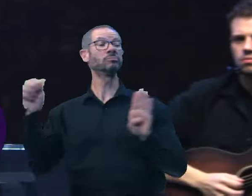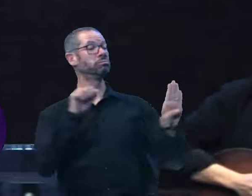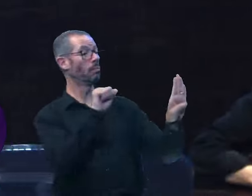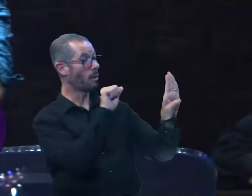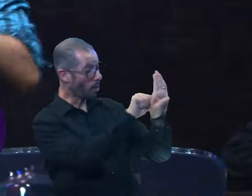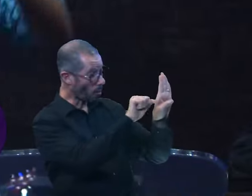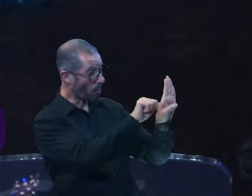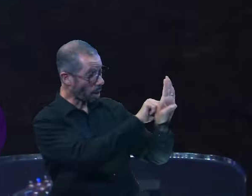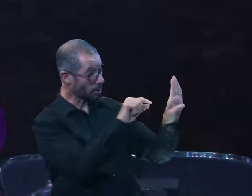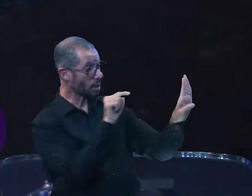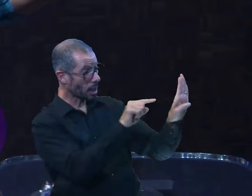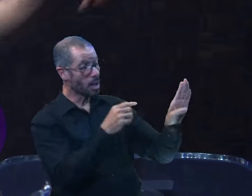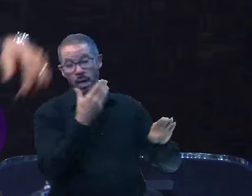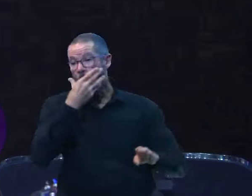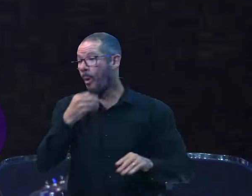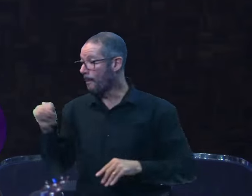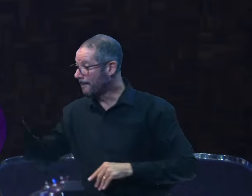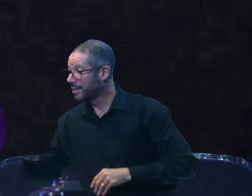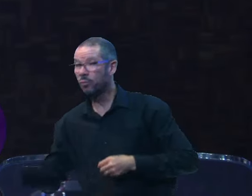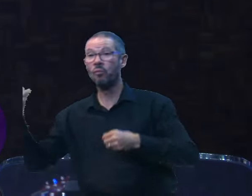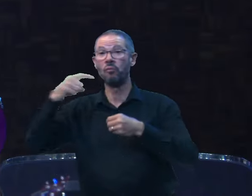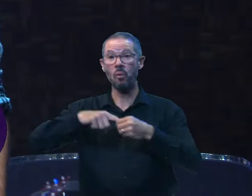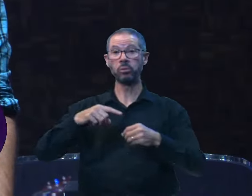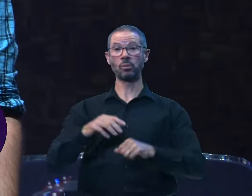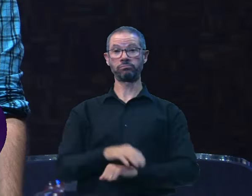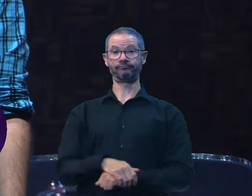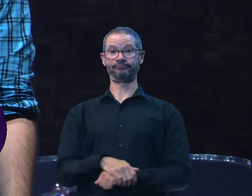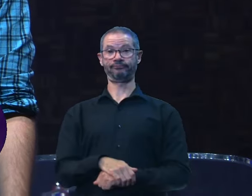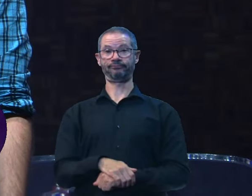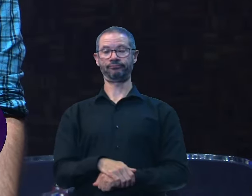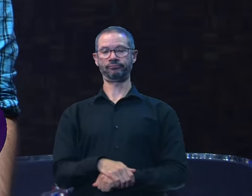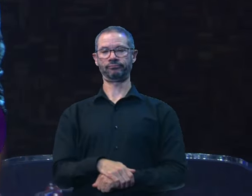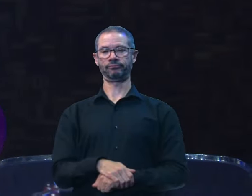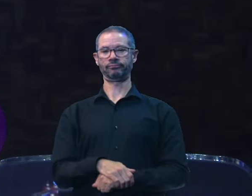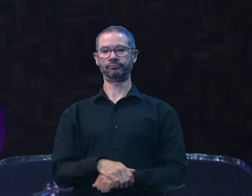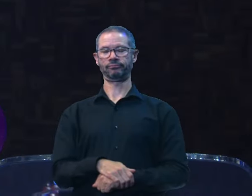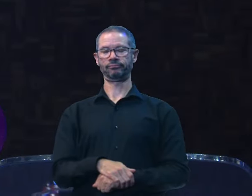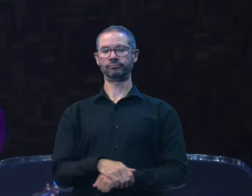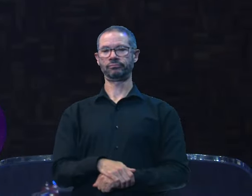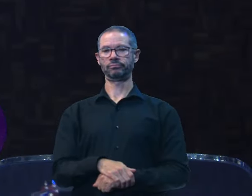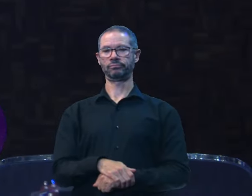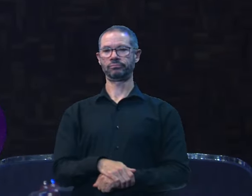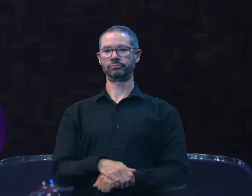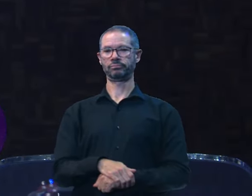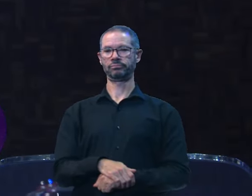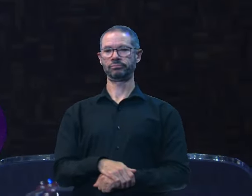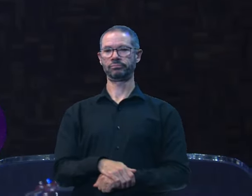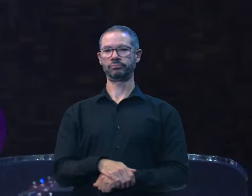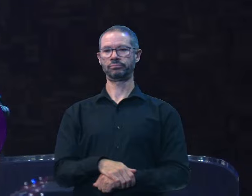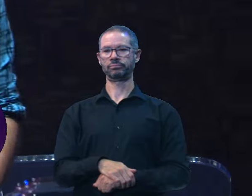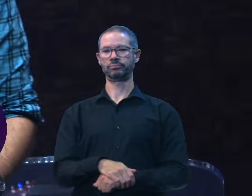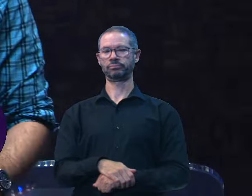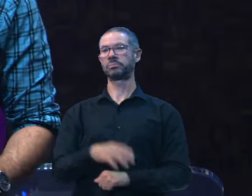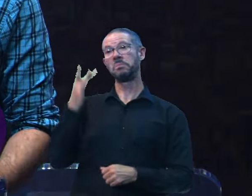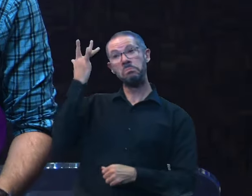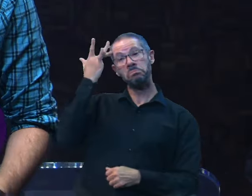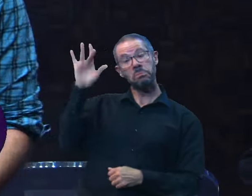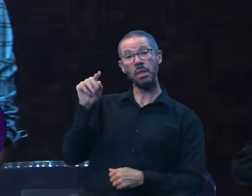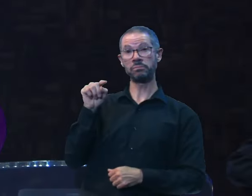dissesse: olha, menino voltou. Eu não sei